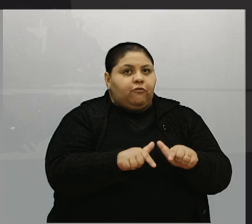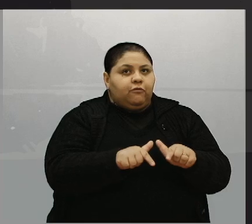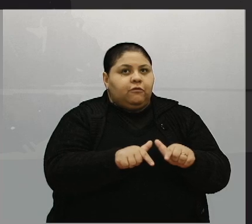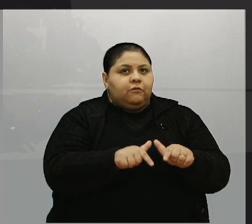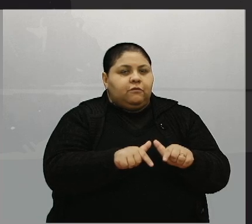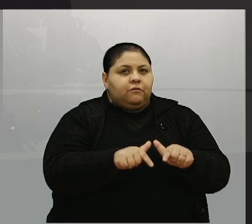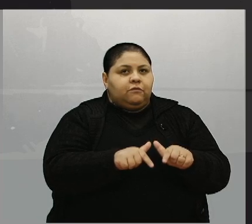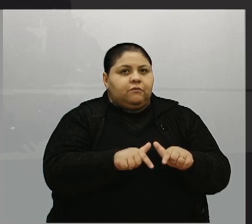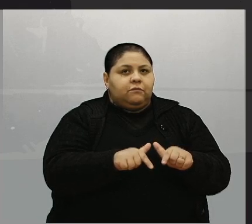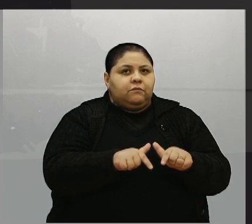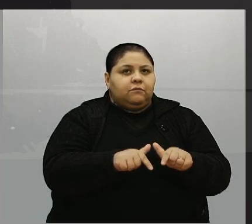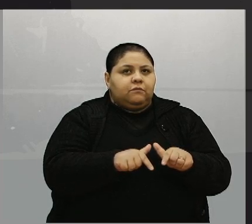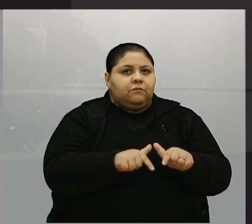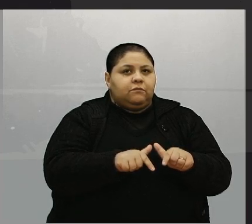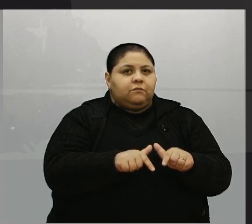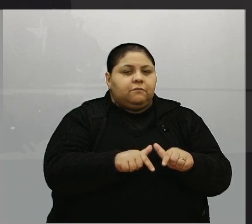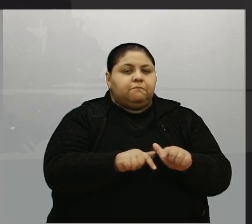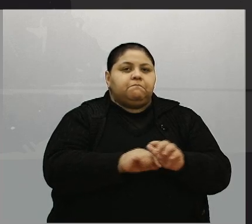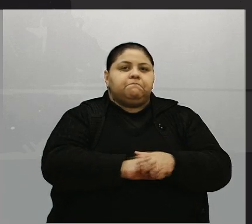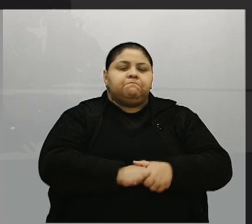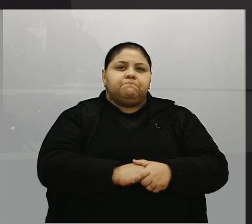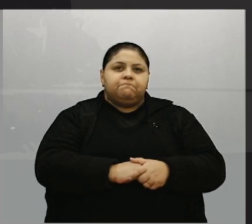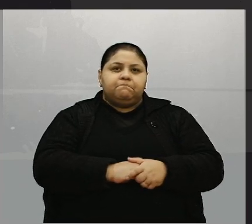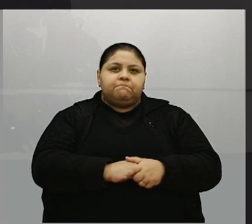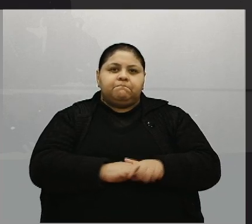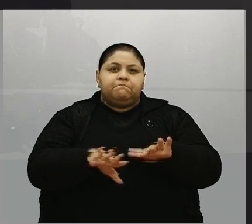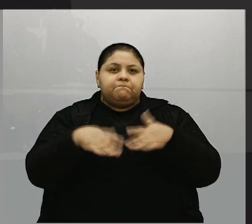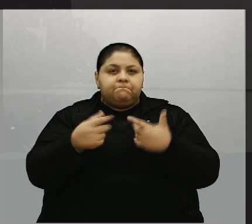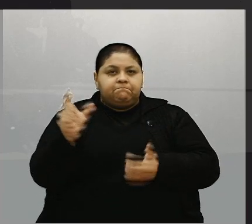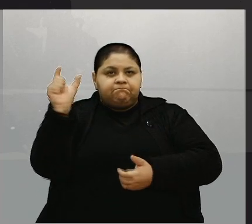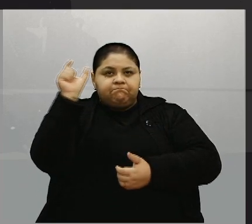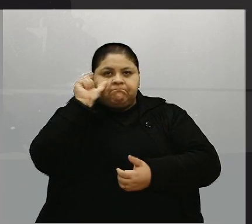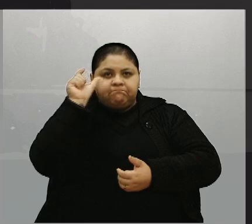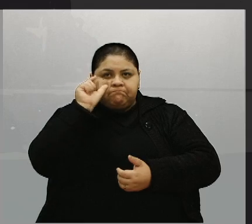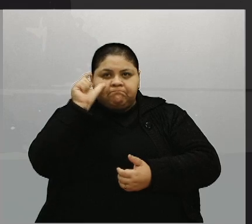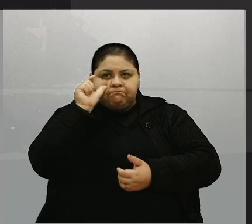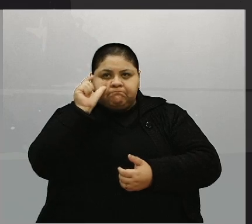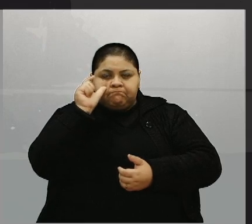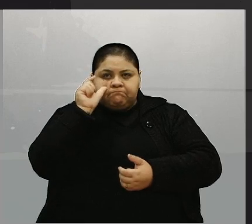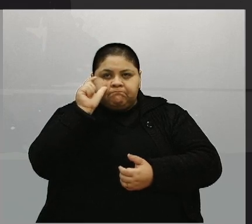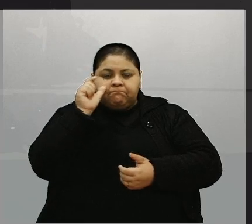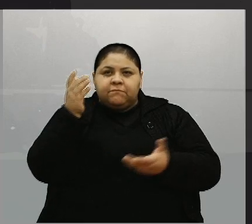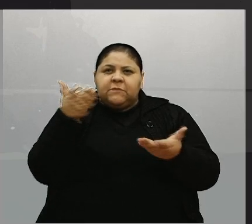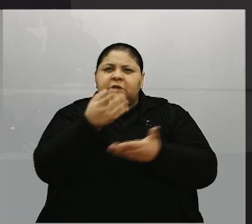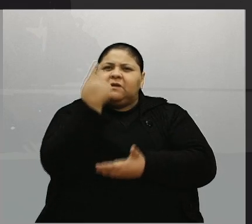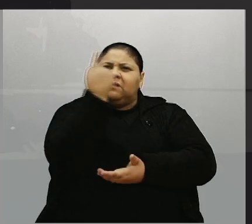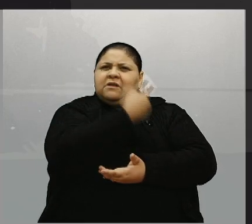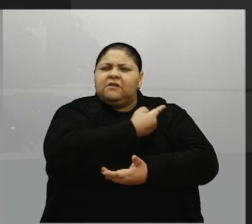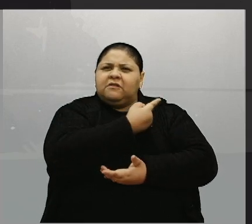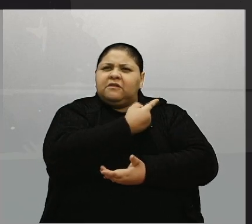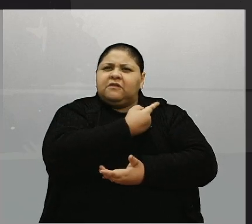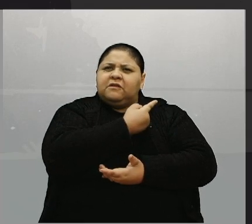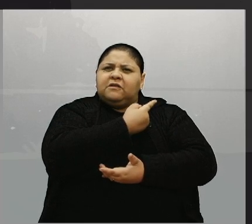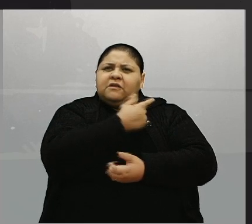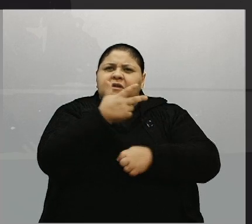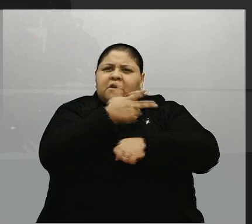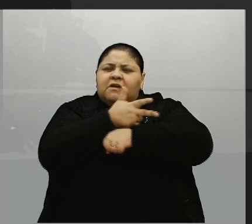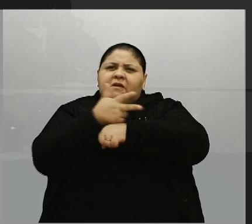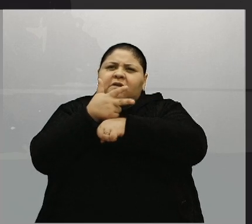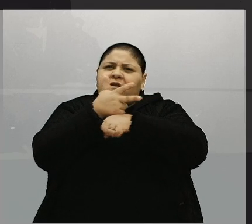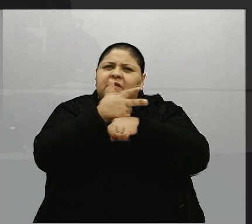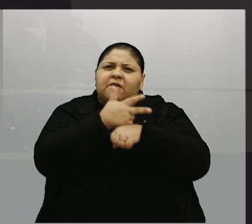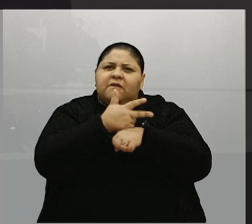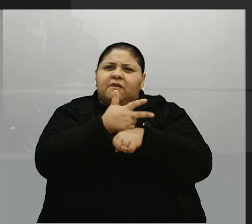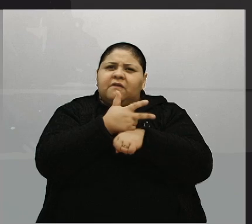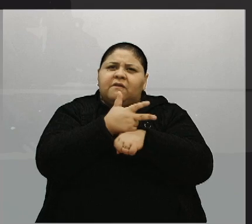continua então o vereador Velocino ex na tribuna. Então veja bem, ali é lá embaixo, agora vai passando, mostra um pouquinho mais aquele vídeo, ali é lá na Cátia,